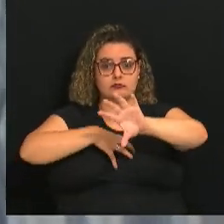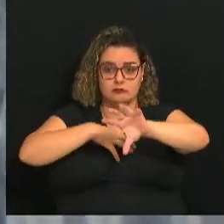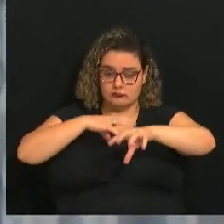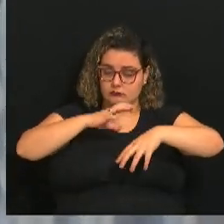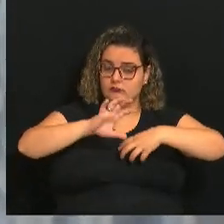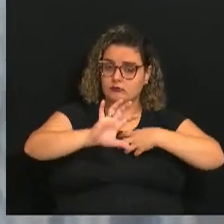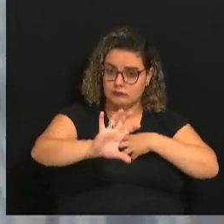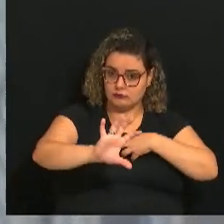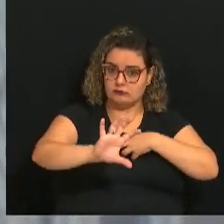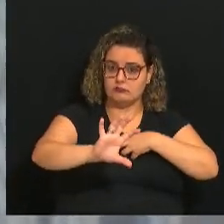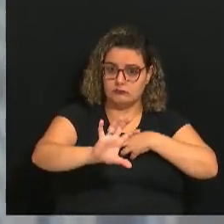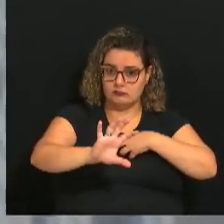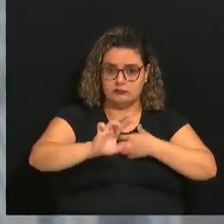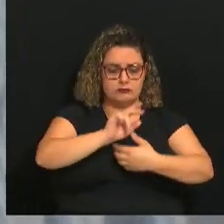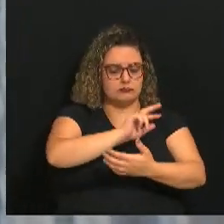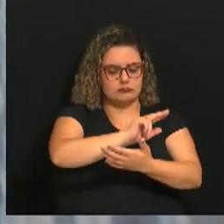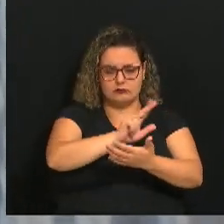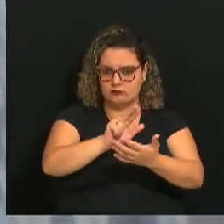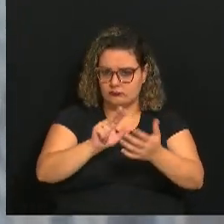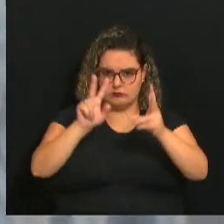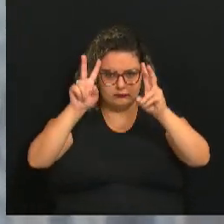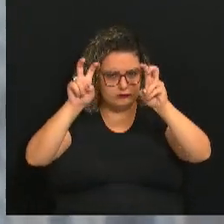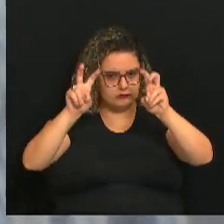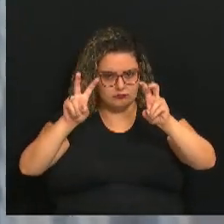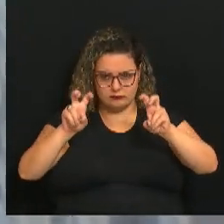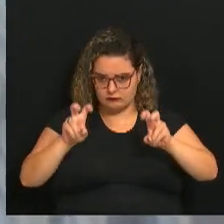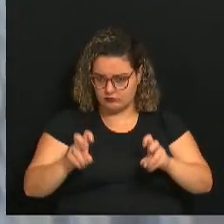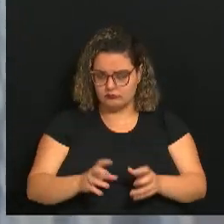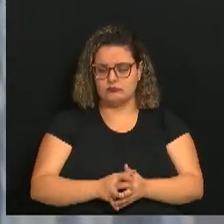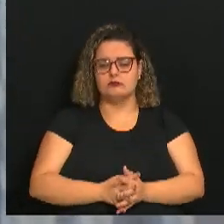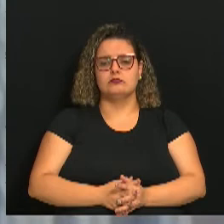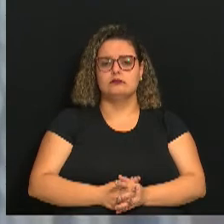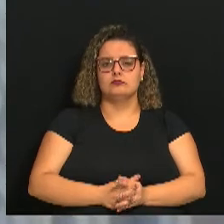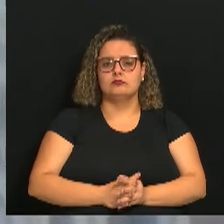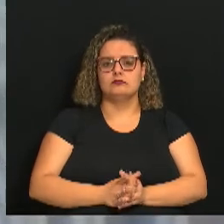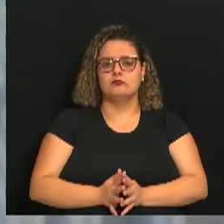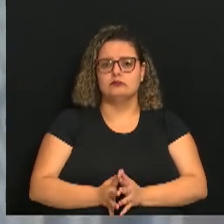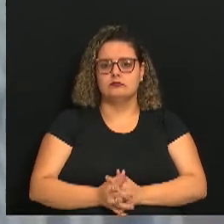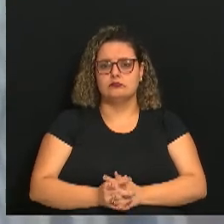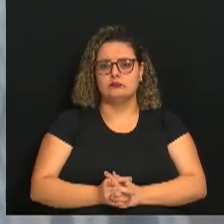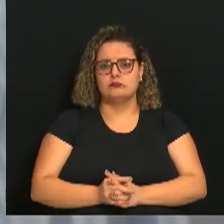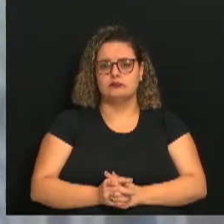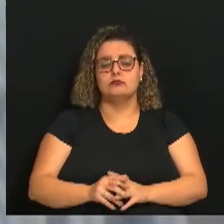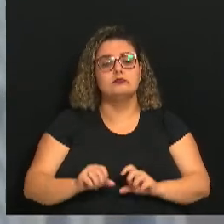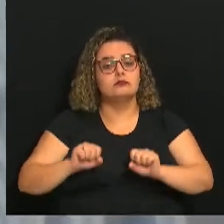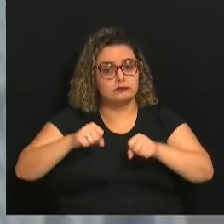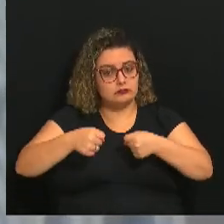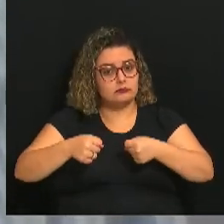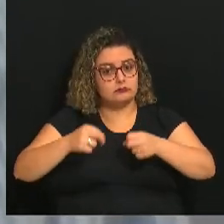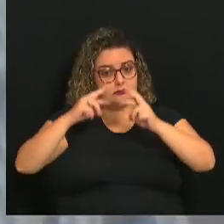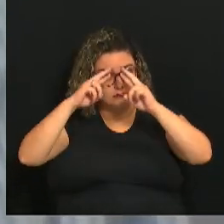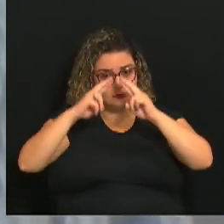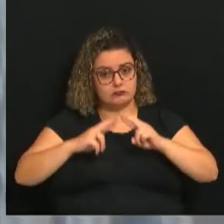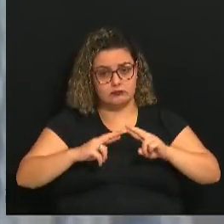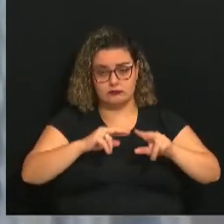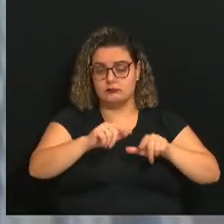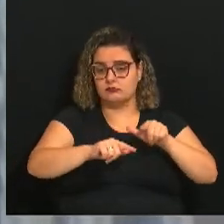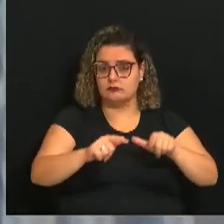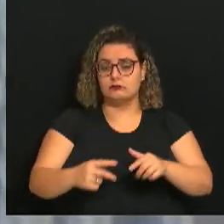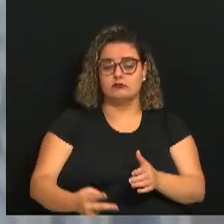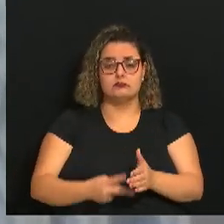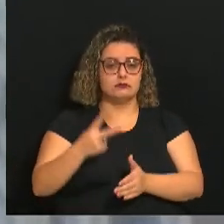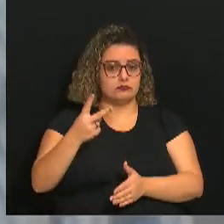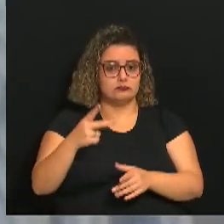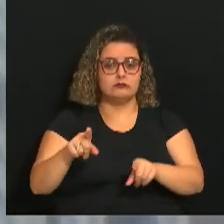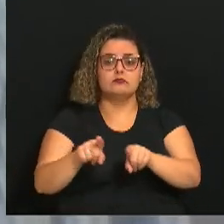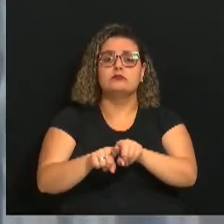questão... São diversas questões. Você lutar pelo respeito ao direito desses trabalhadores. Segundo, porque